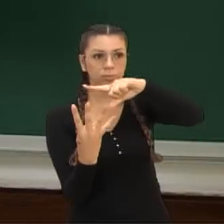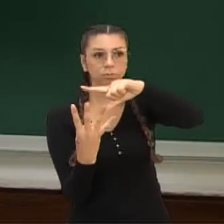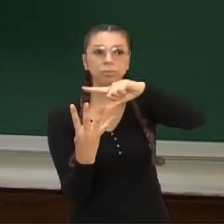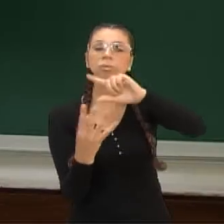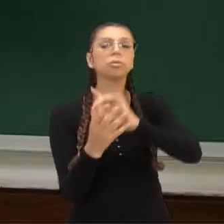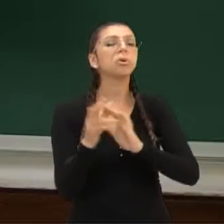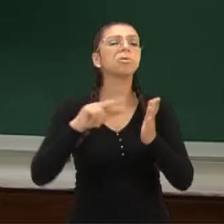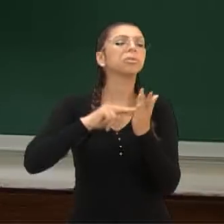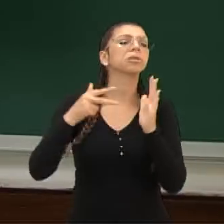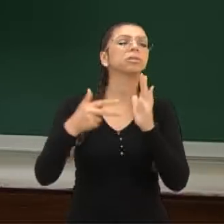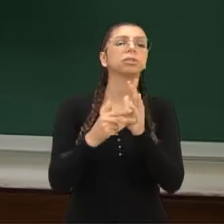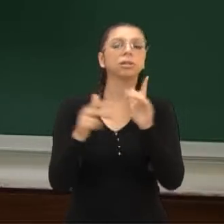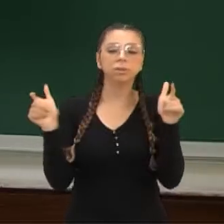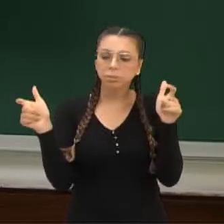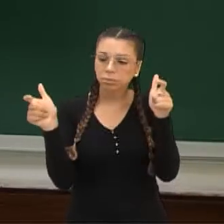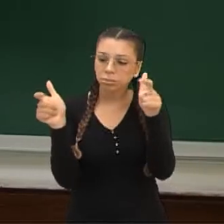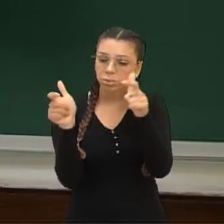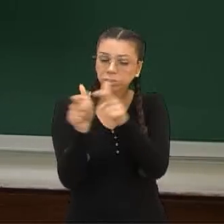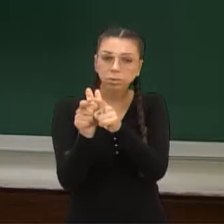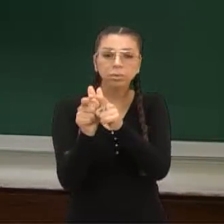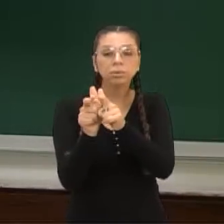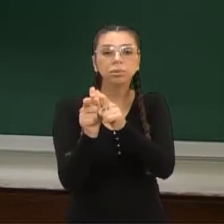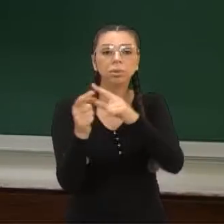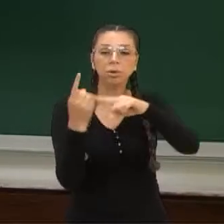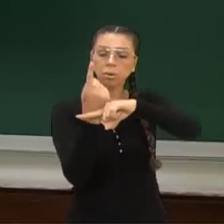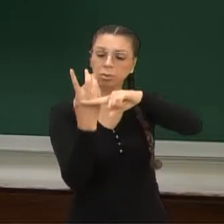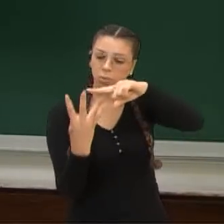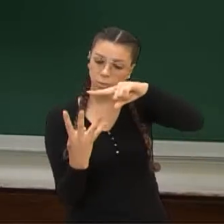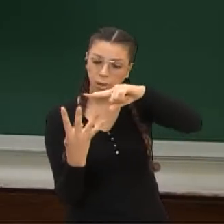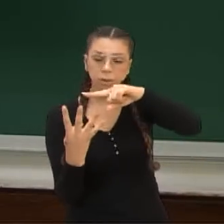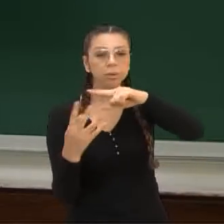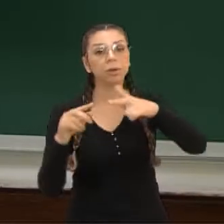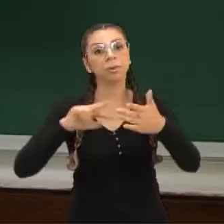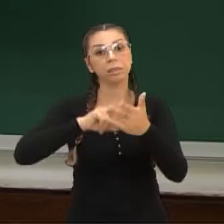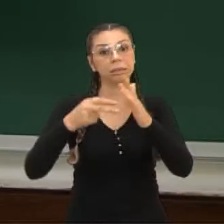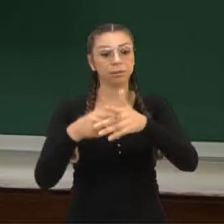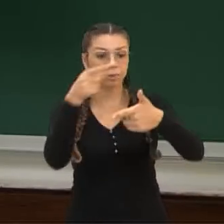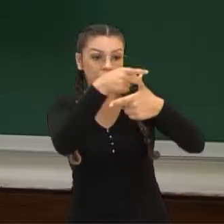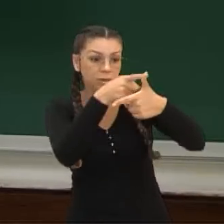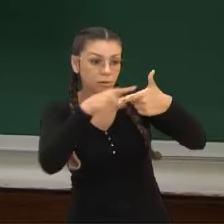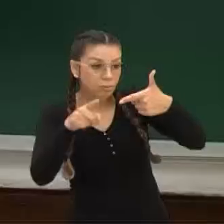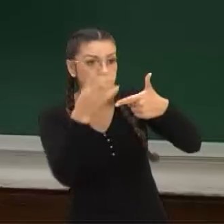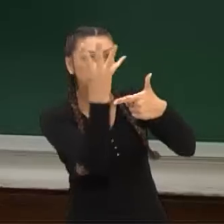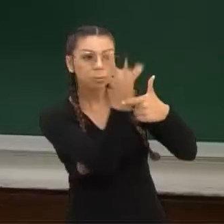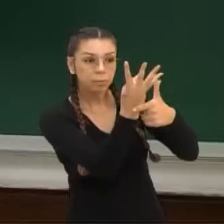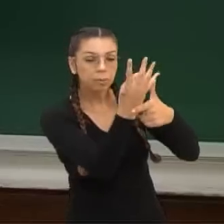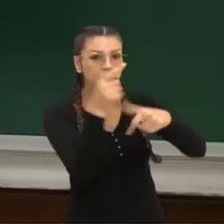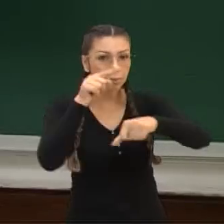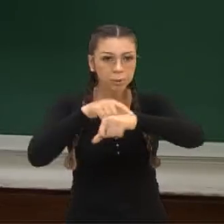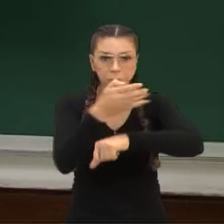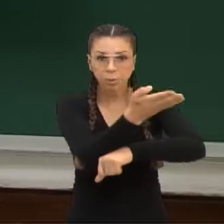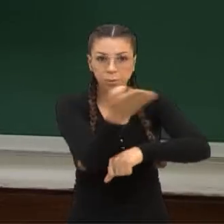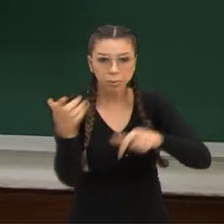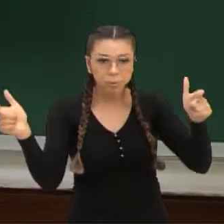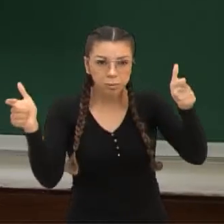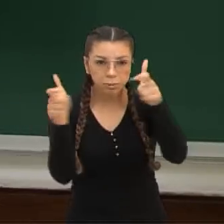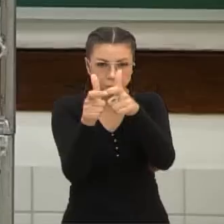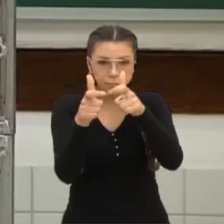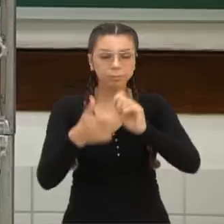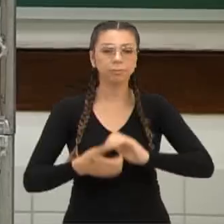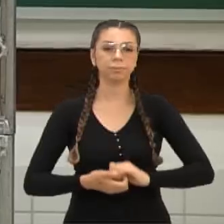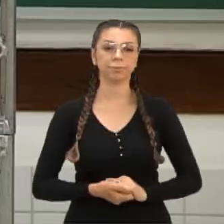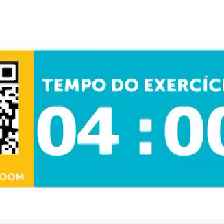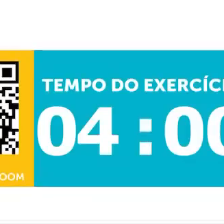que é reduzir 1/4? É dividir por 4. Então, um tempo aí para vocês poderem fazer a redução das coordenadas, tá bom?